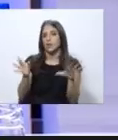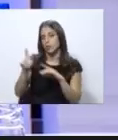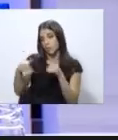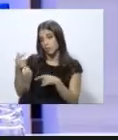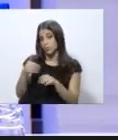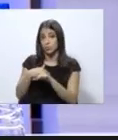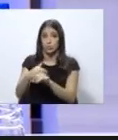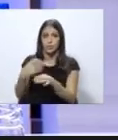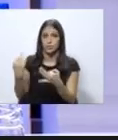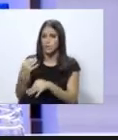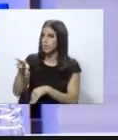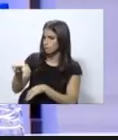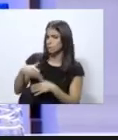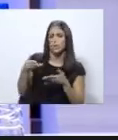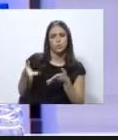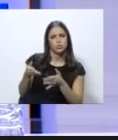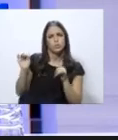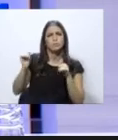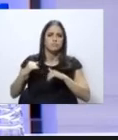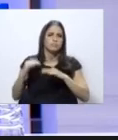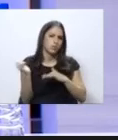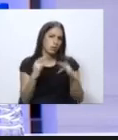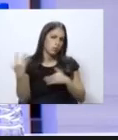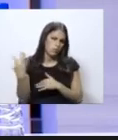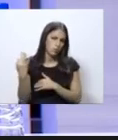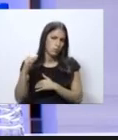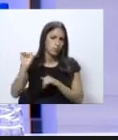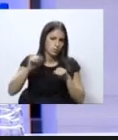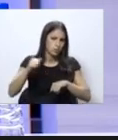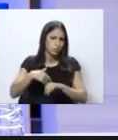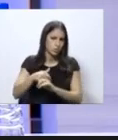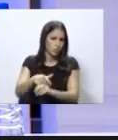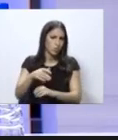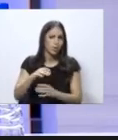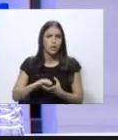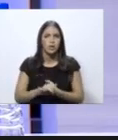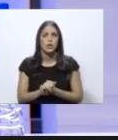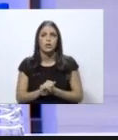vem ajudar o Futebol Clube do Porto.